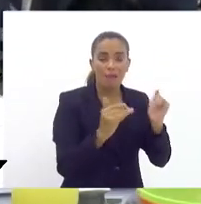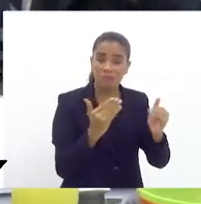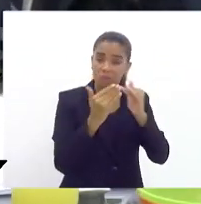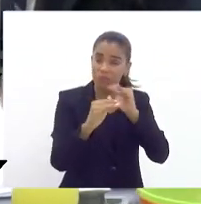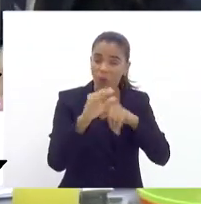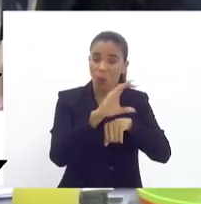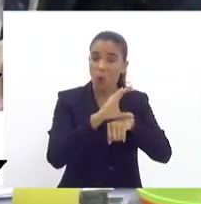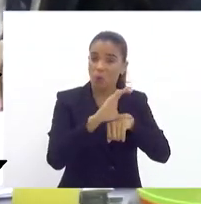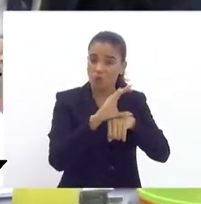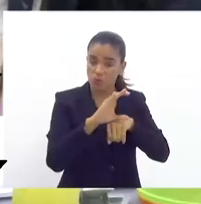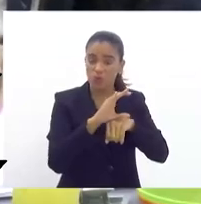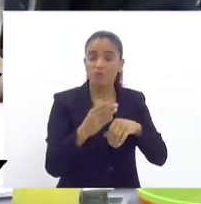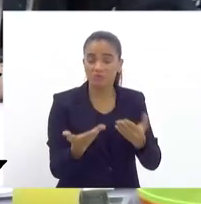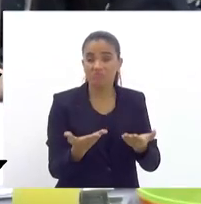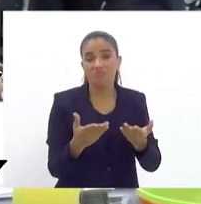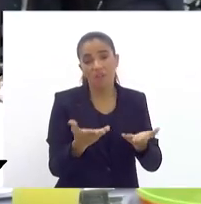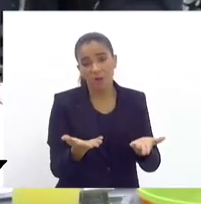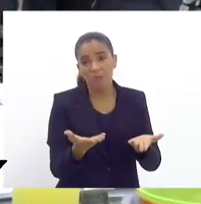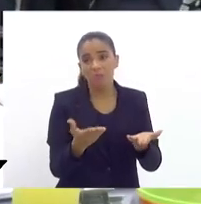inconstitucionalidade. Então, neste caso...